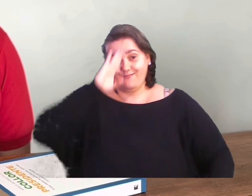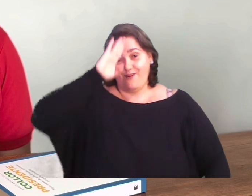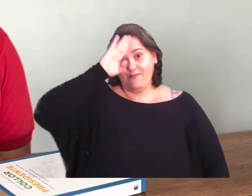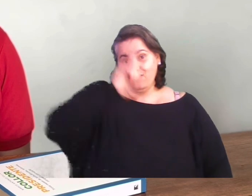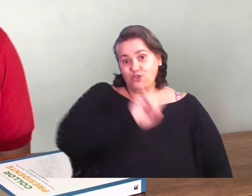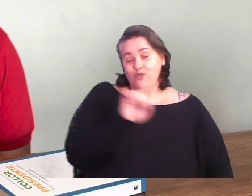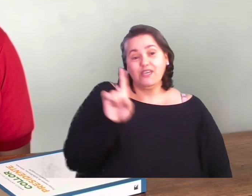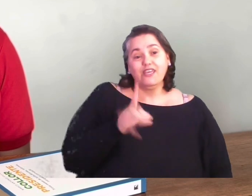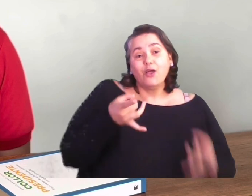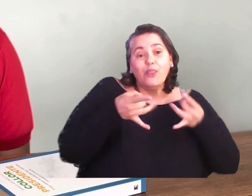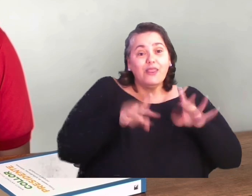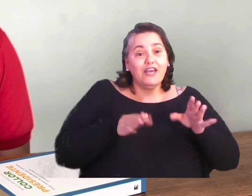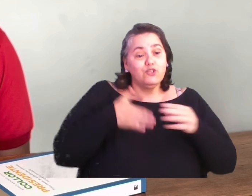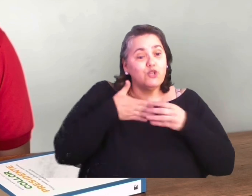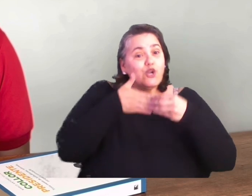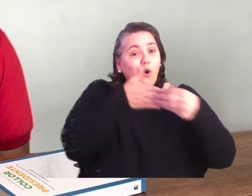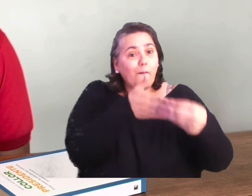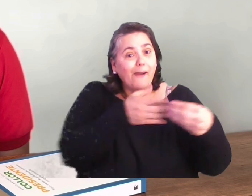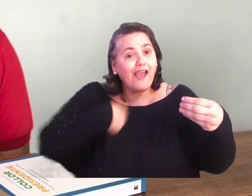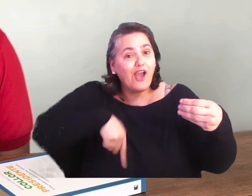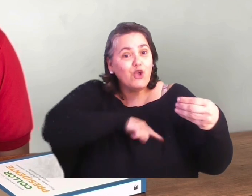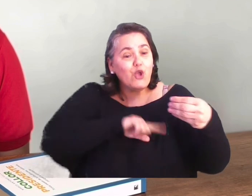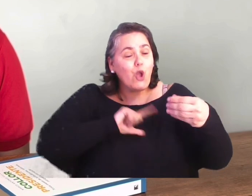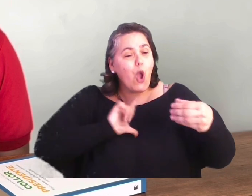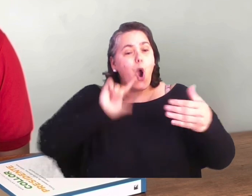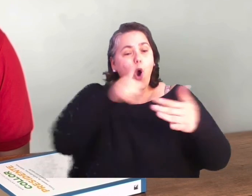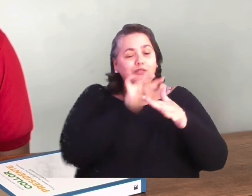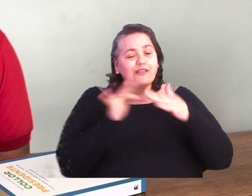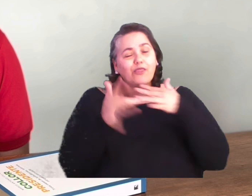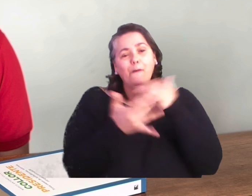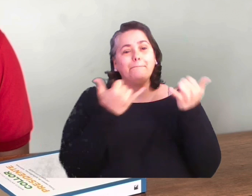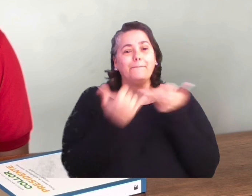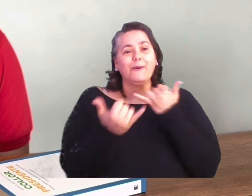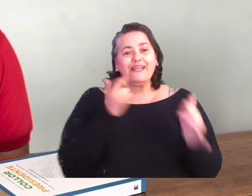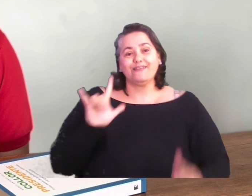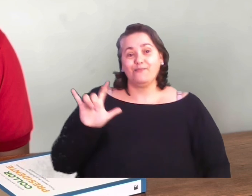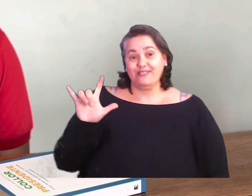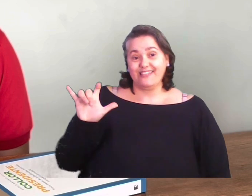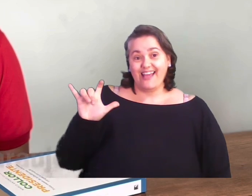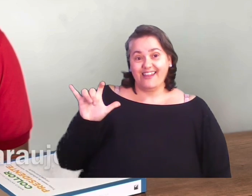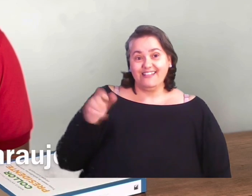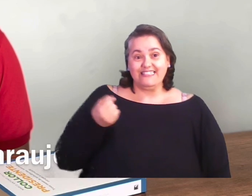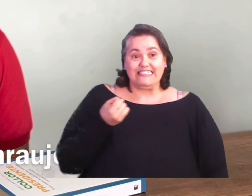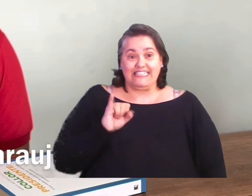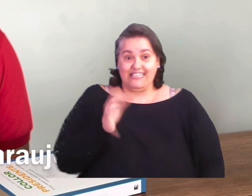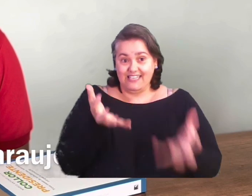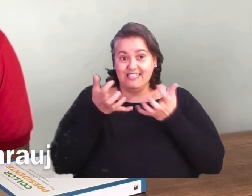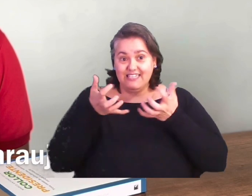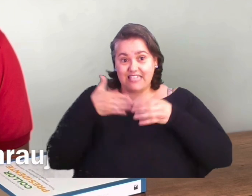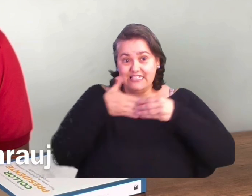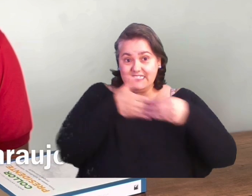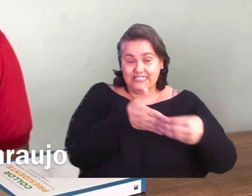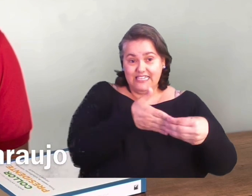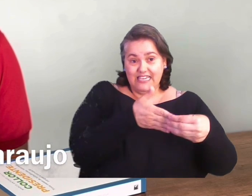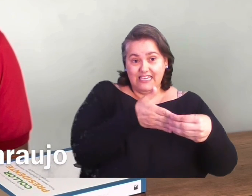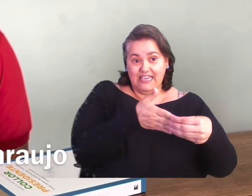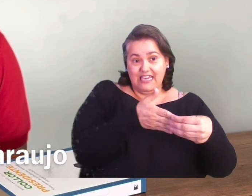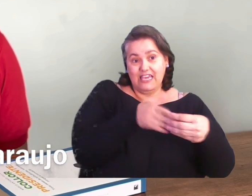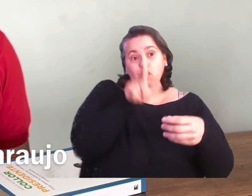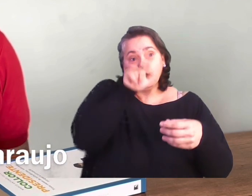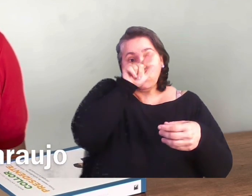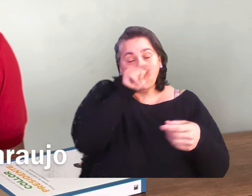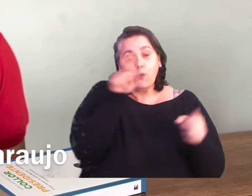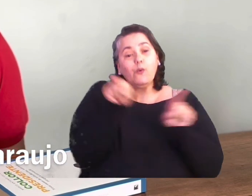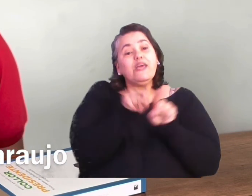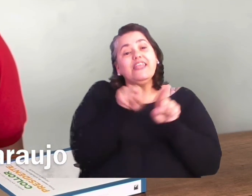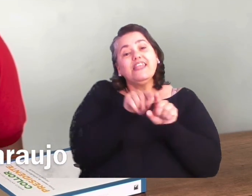você não deixe de acompanhar a gente em outras mídias, como por exemplo no Instagram. Se você quiser me seguir no Twitter também, eu agora